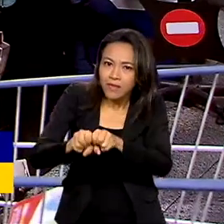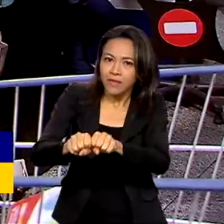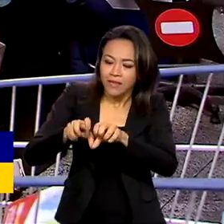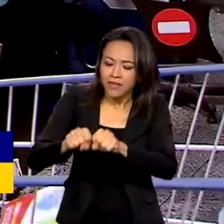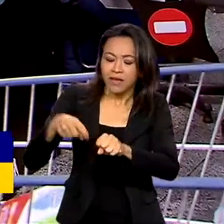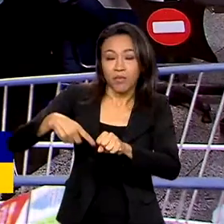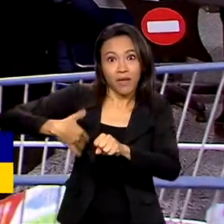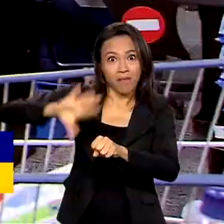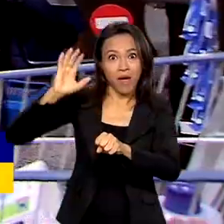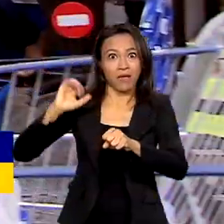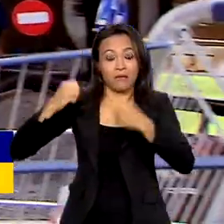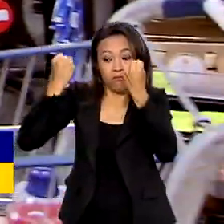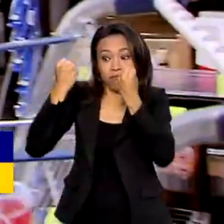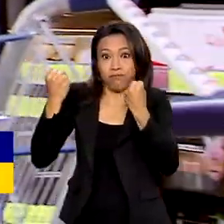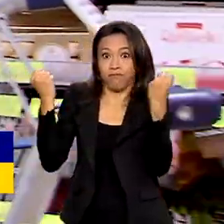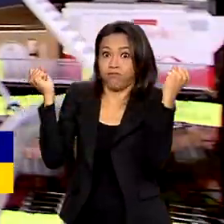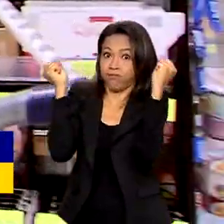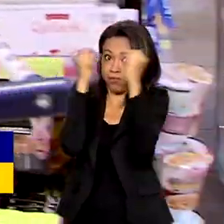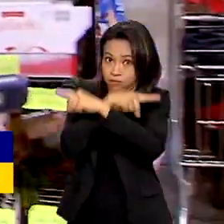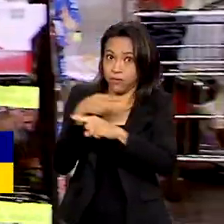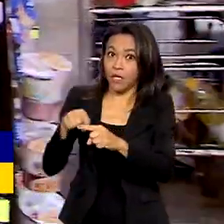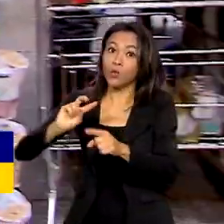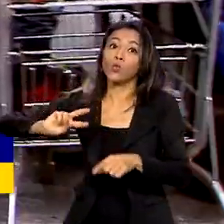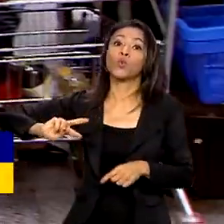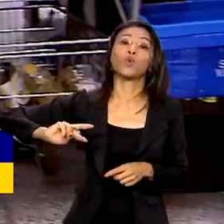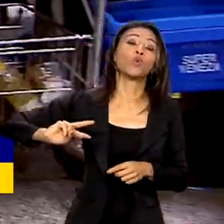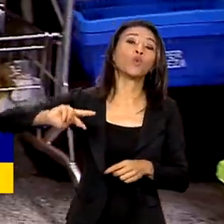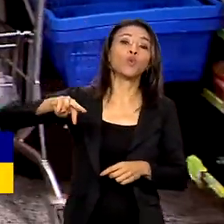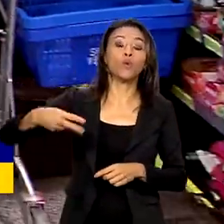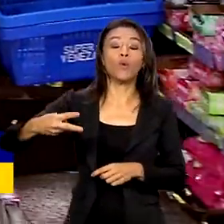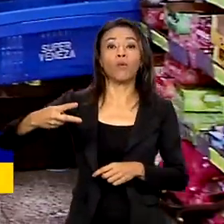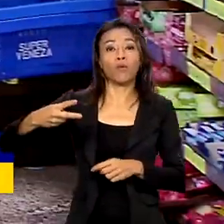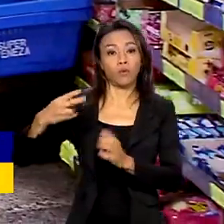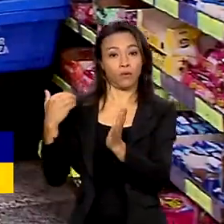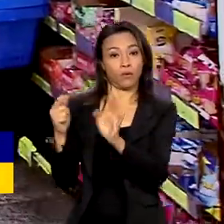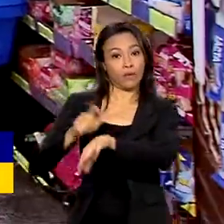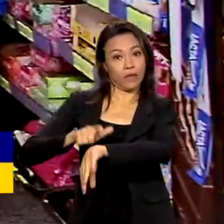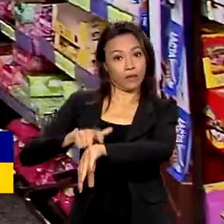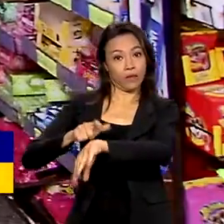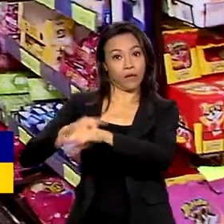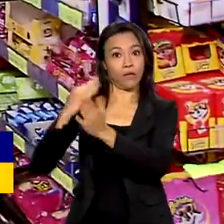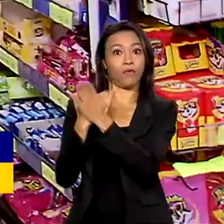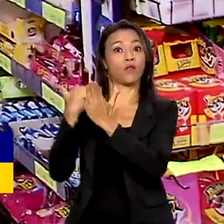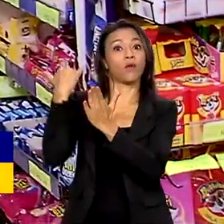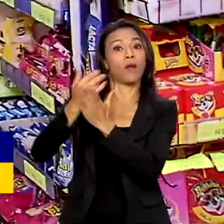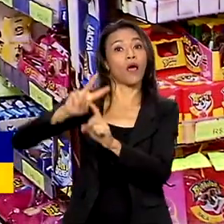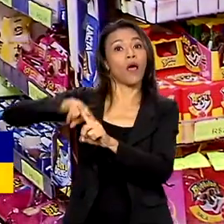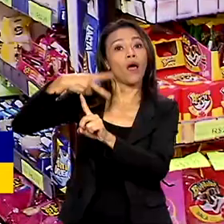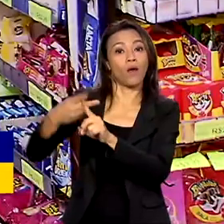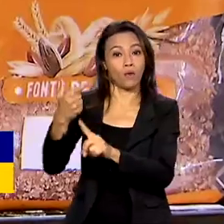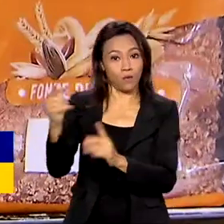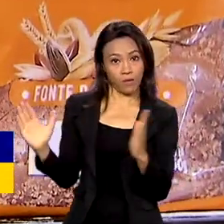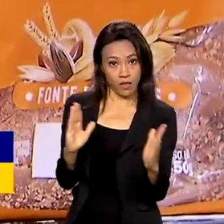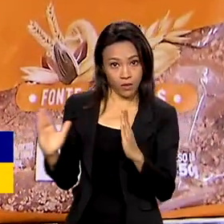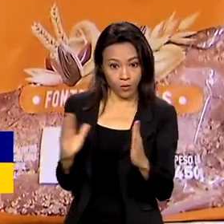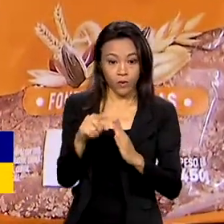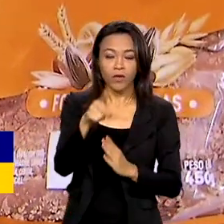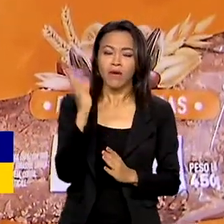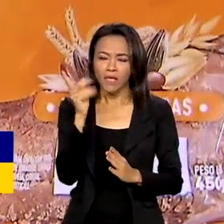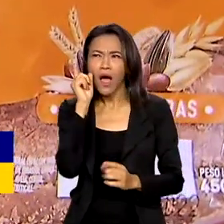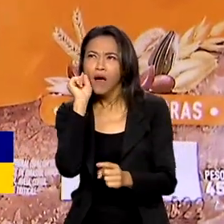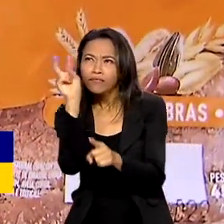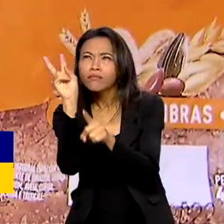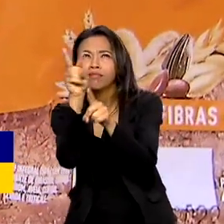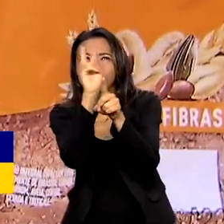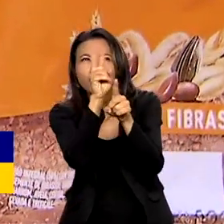mais complexa, terá o dobro do tempo, 24 meses. Mas já é possível encontrar nas prateleiras produtos com